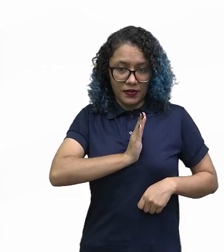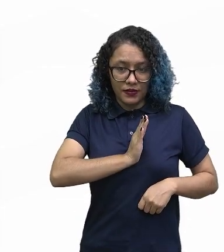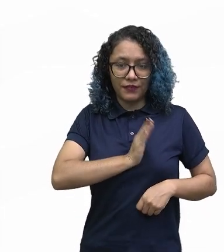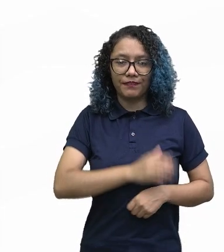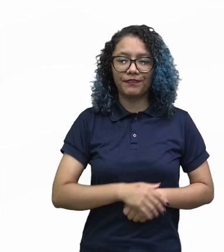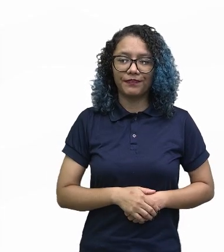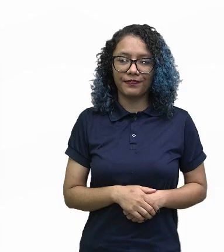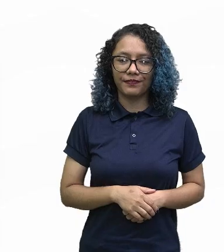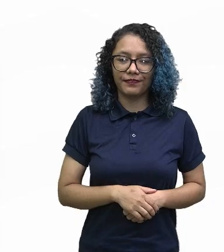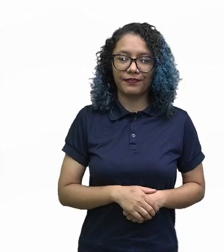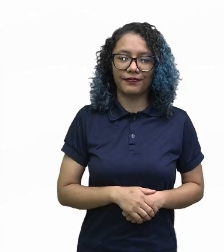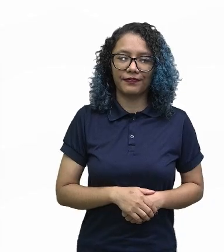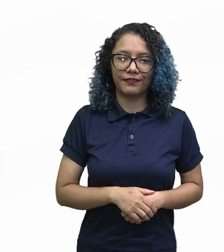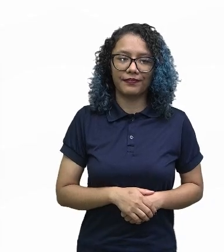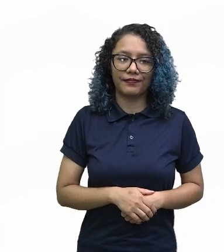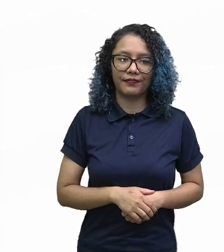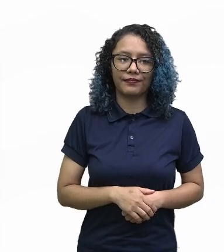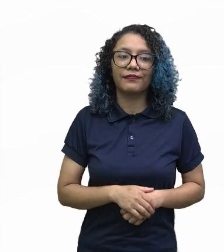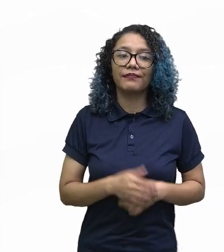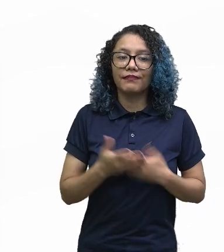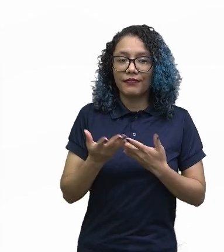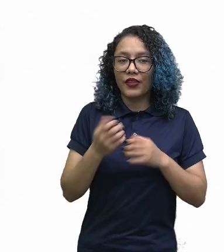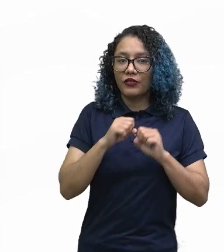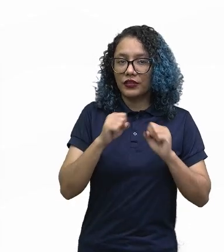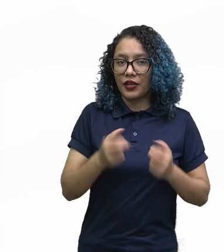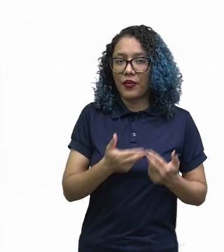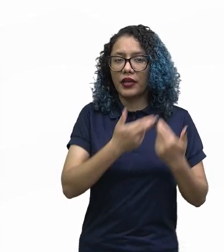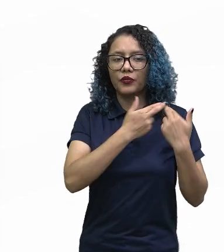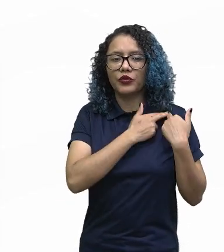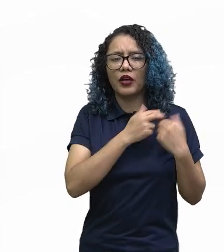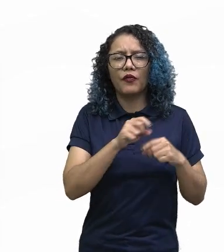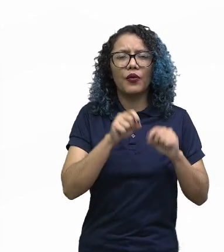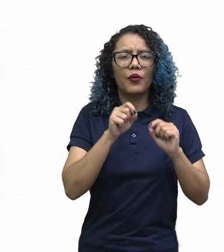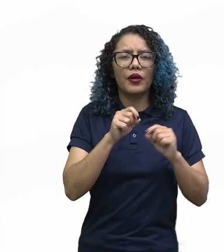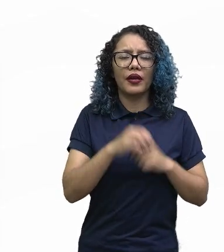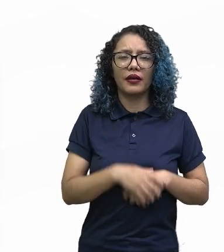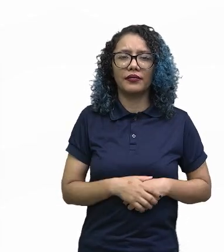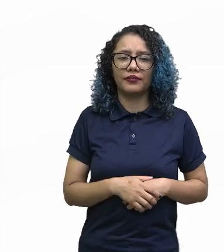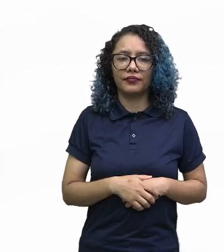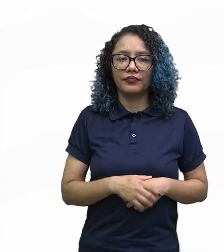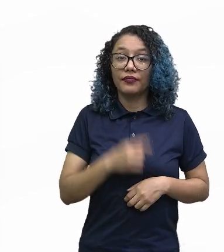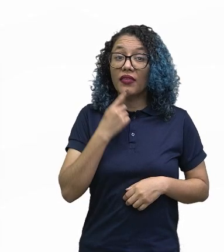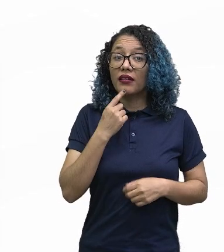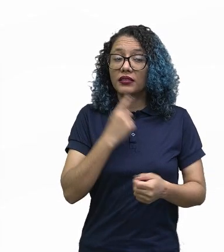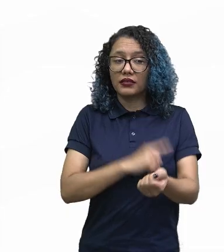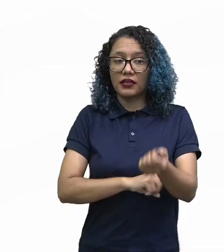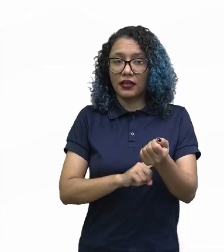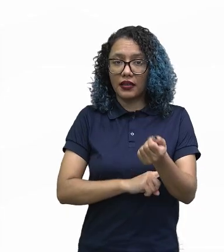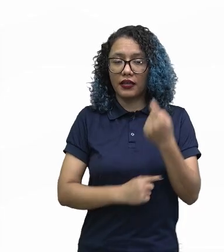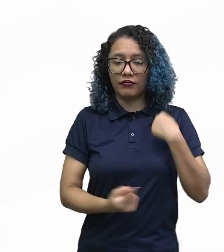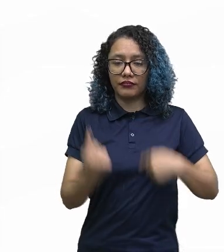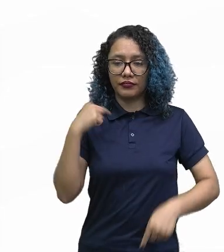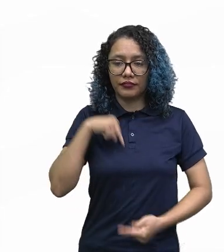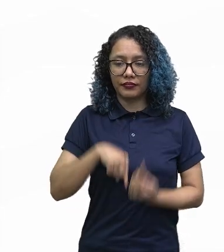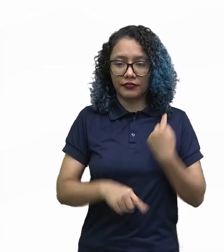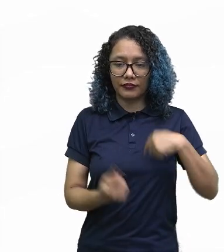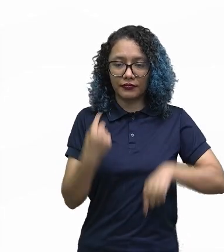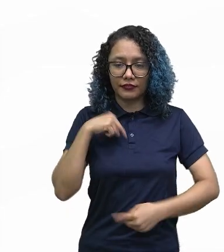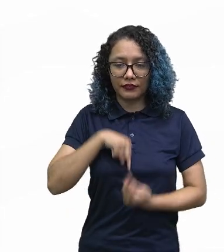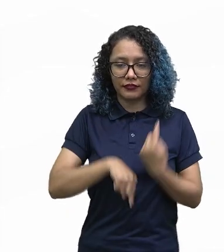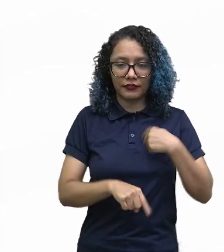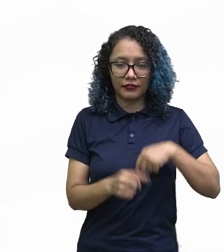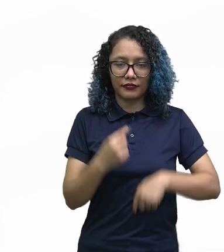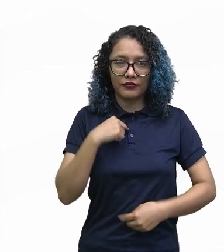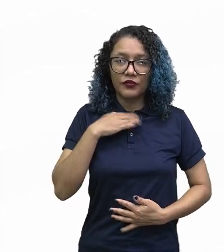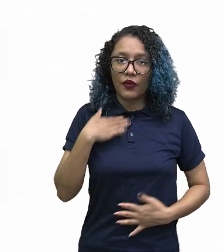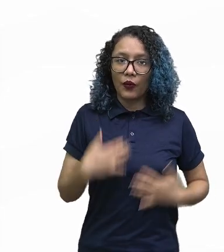Né? Então, é justamente ali esse sistema que está responsável pela circulação do sangue pelo nosso corpo. Né? Então,